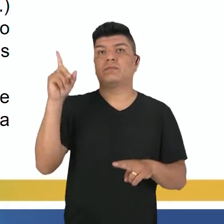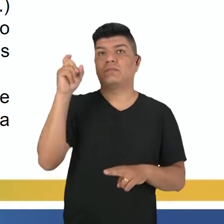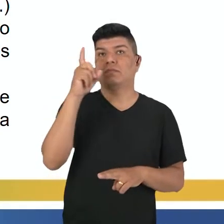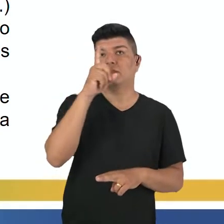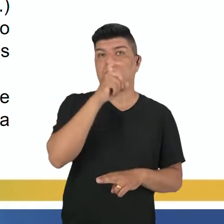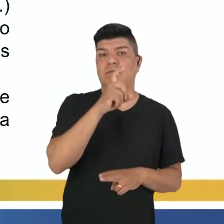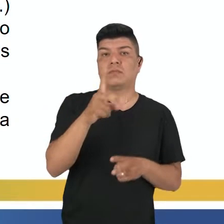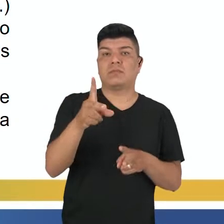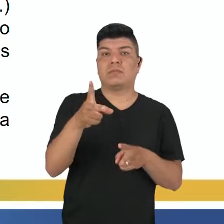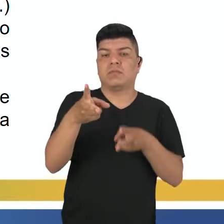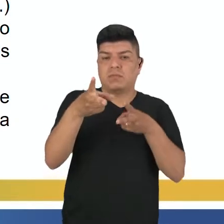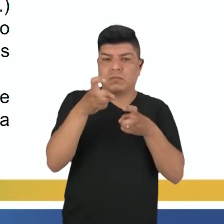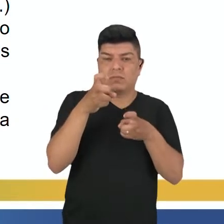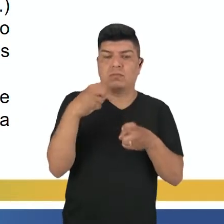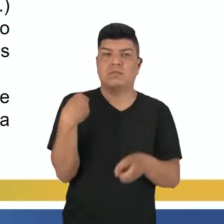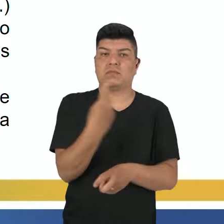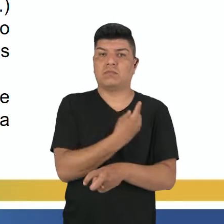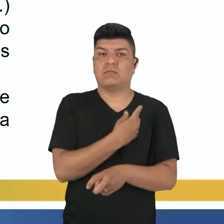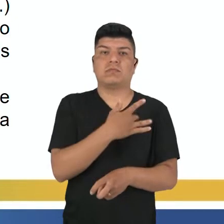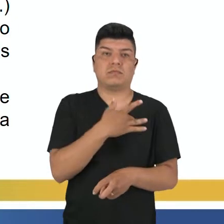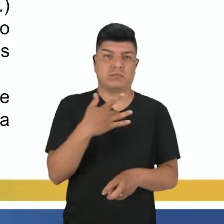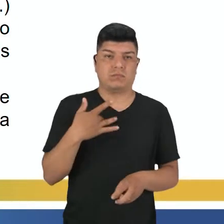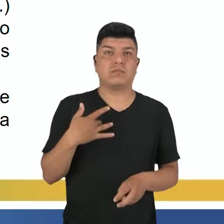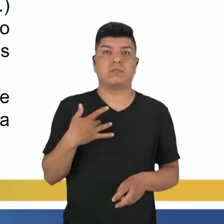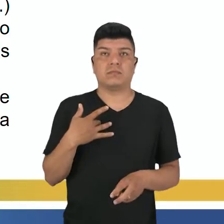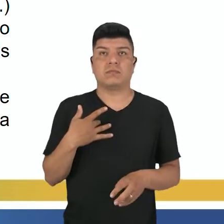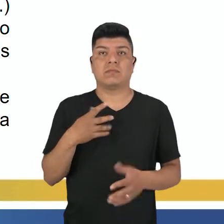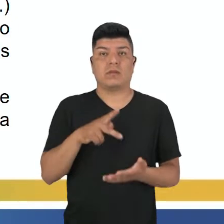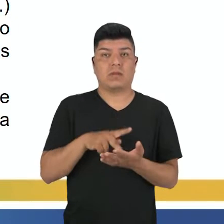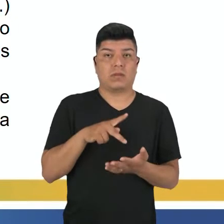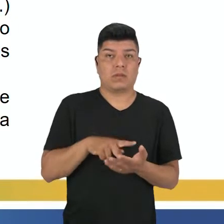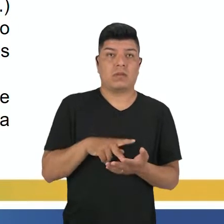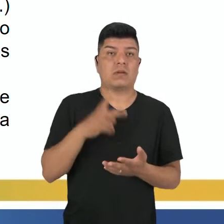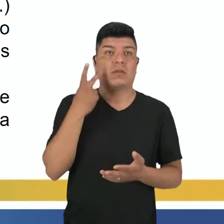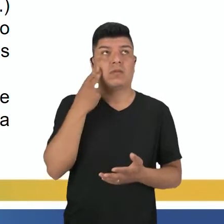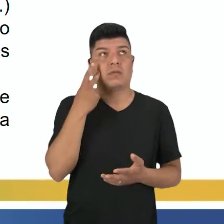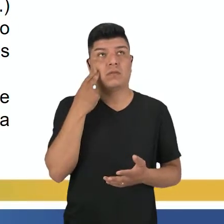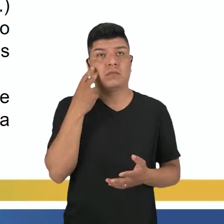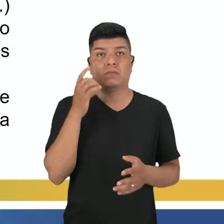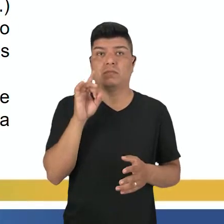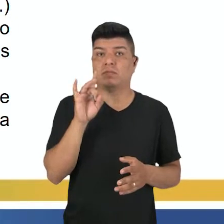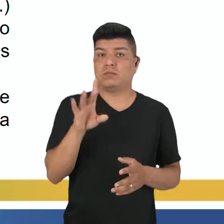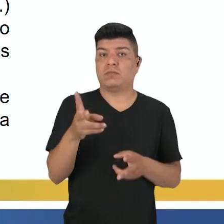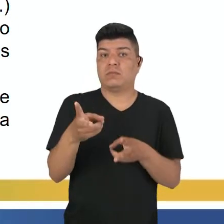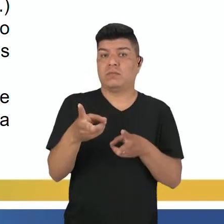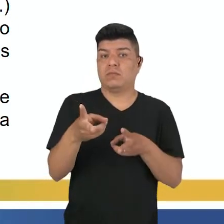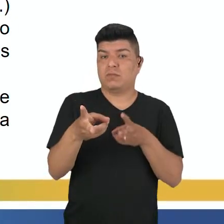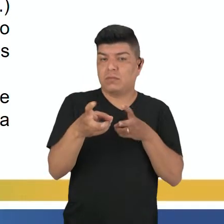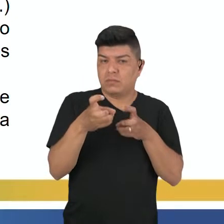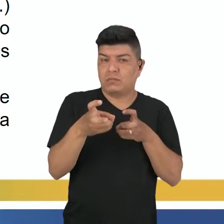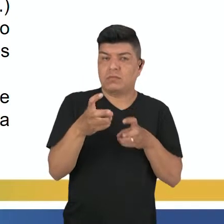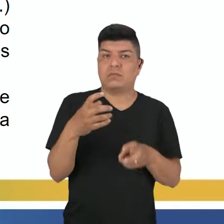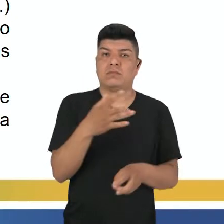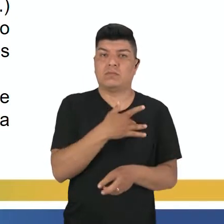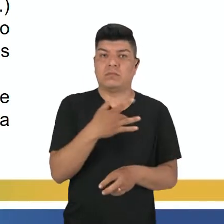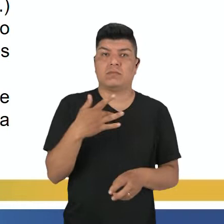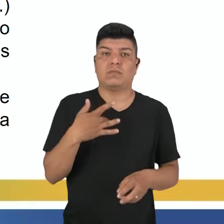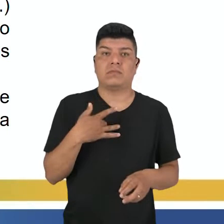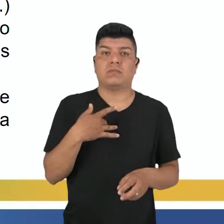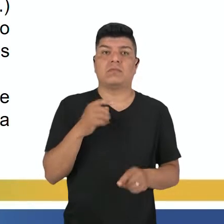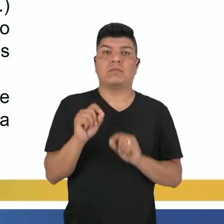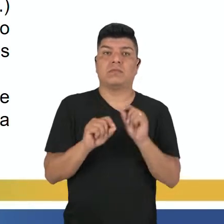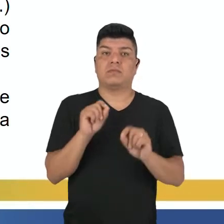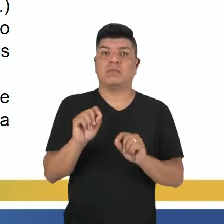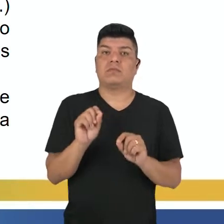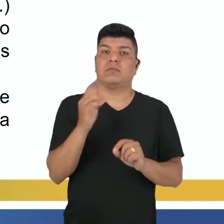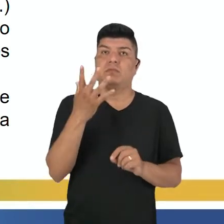a gente identificar quando estamos saudáveis. Na verdade, normalmente a gente só identifica que estávamos saudáveis quando ocorre